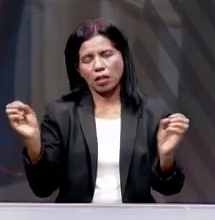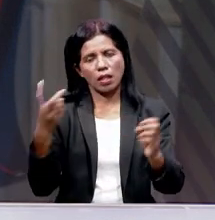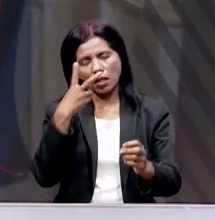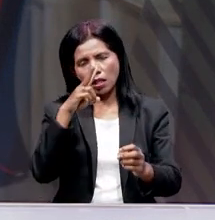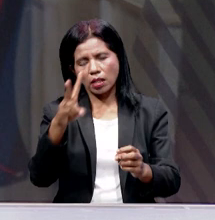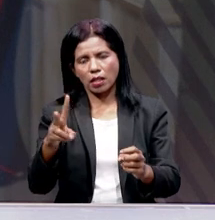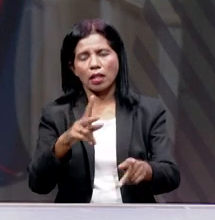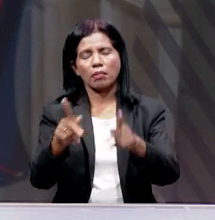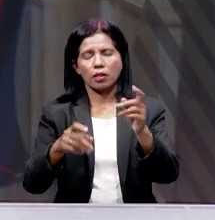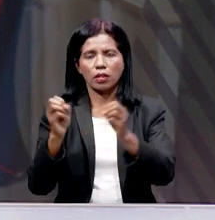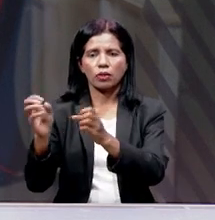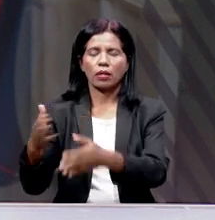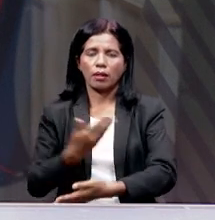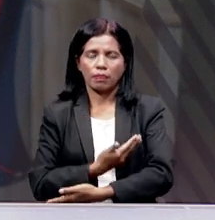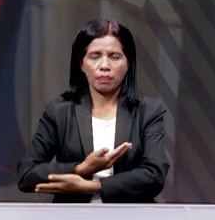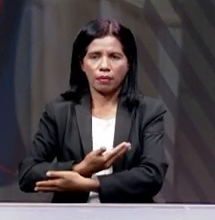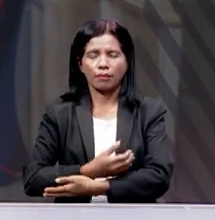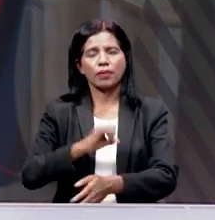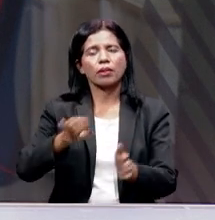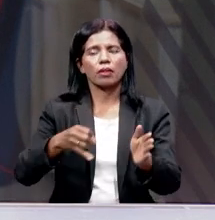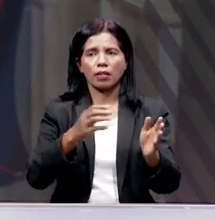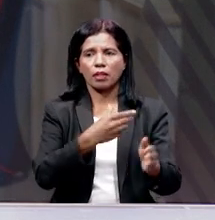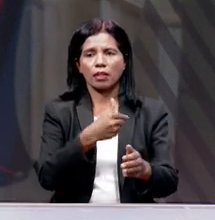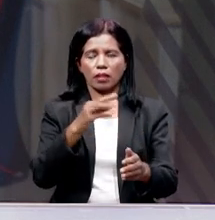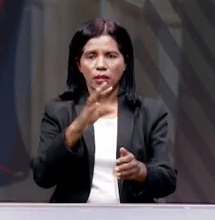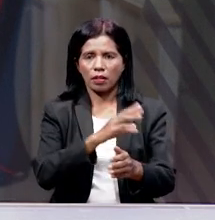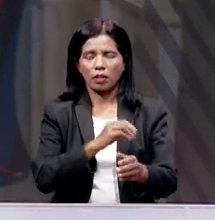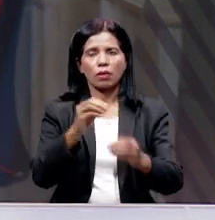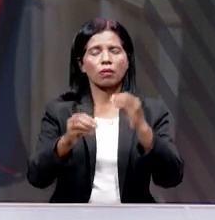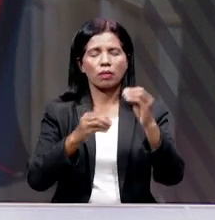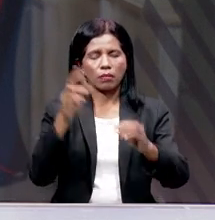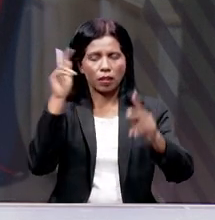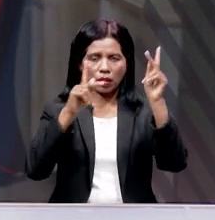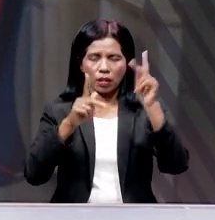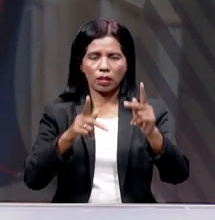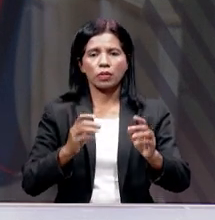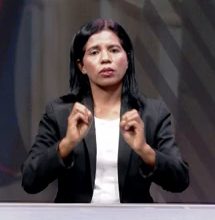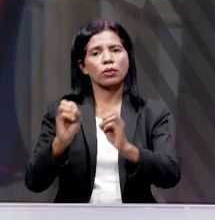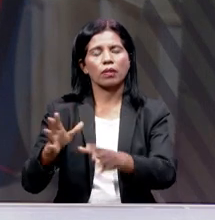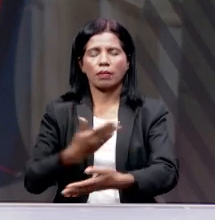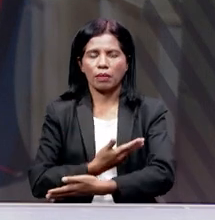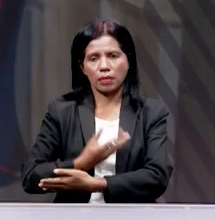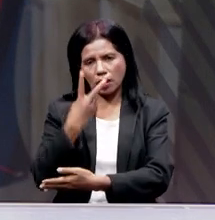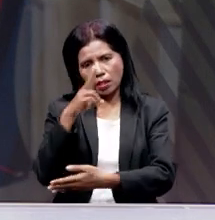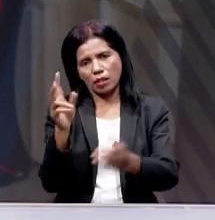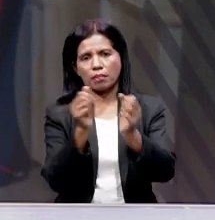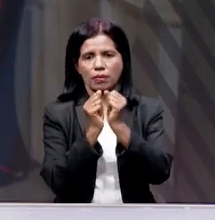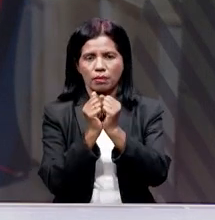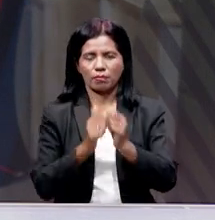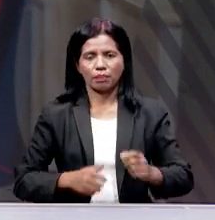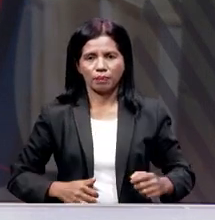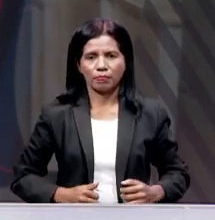identificar o autor Sira Balon. Jornalista Gemen preparou uma reportagem ida com o caso de Ne. Turma, te acompanha muito.